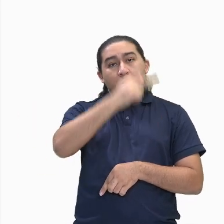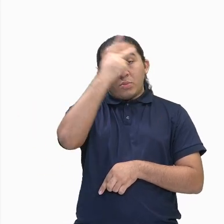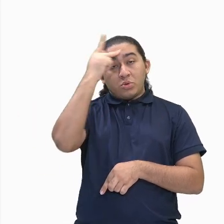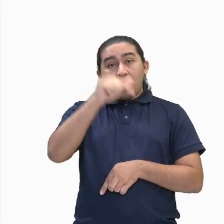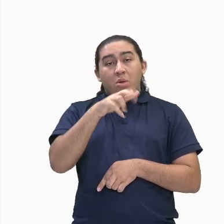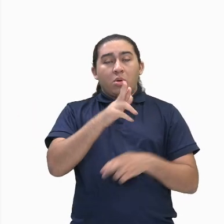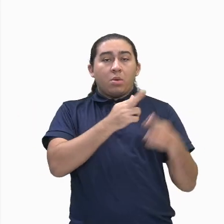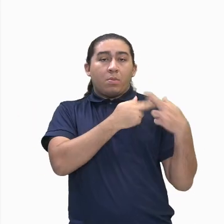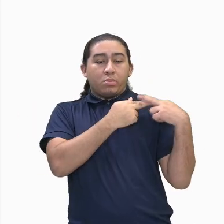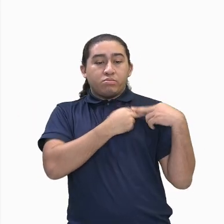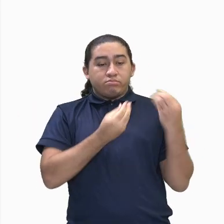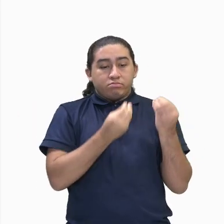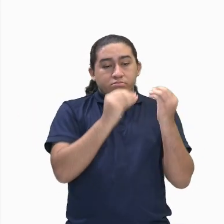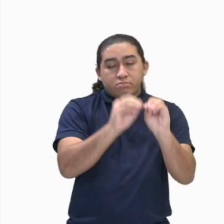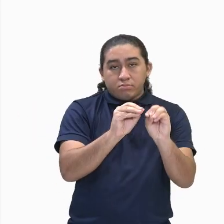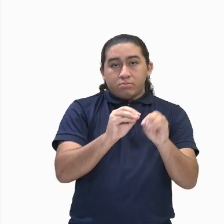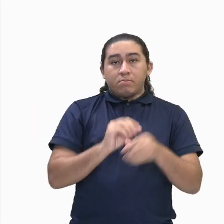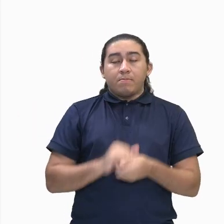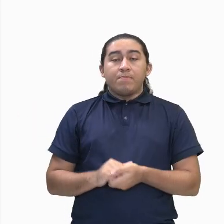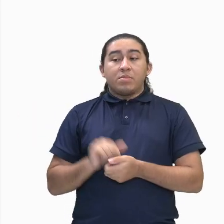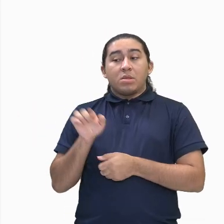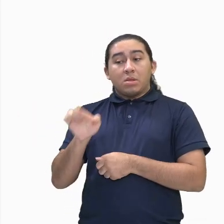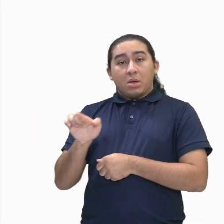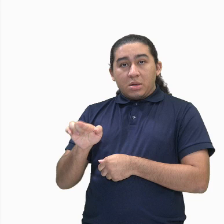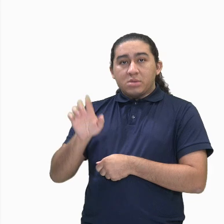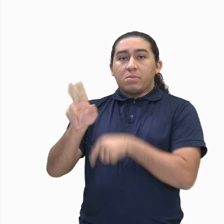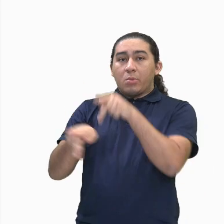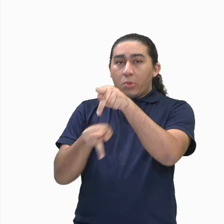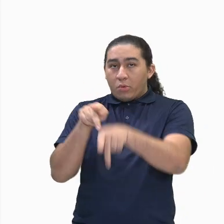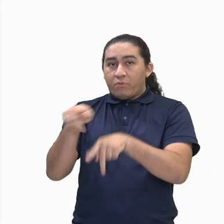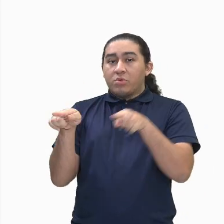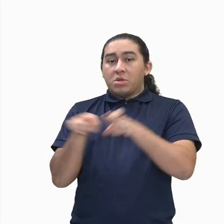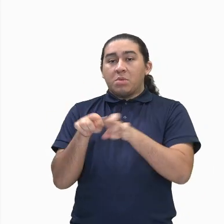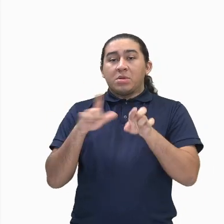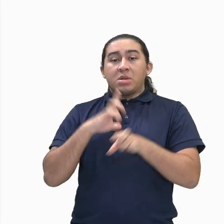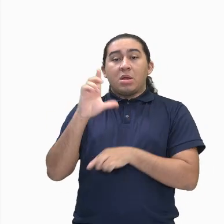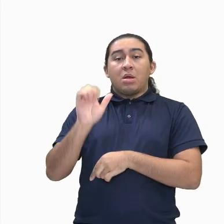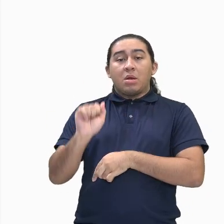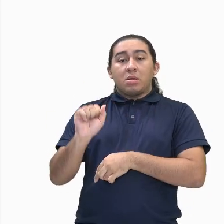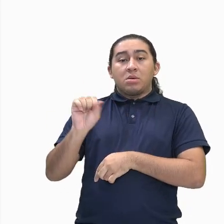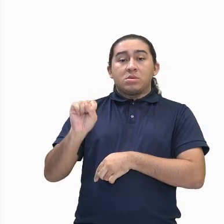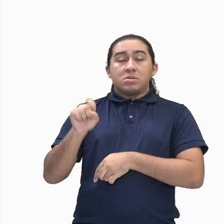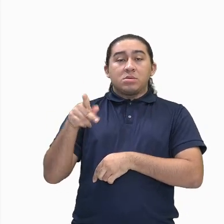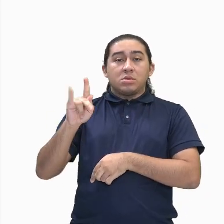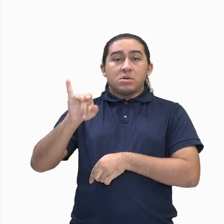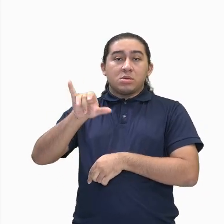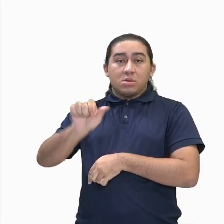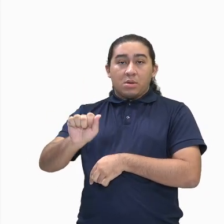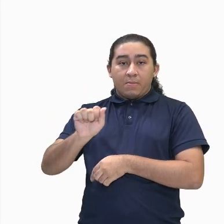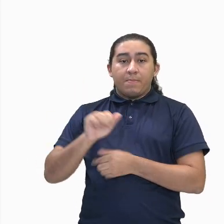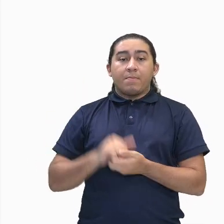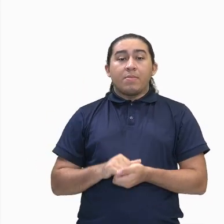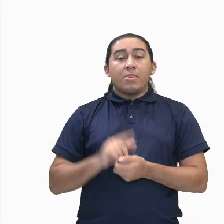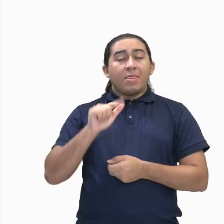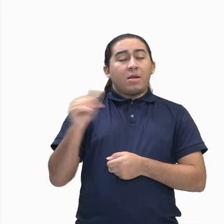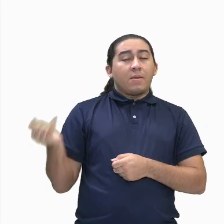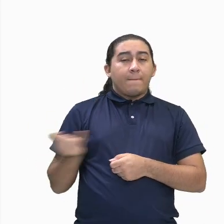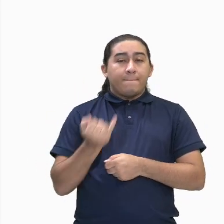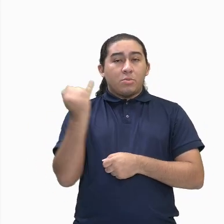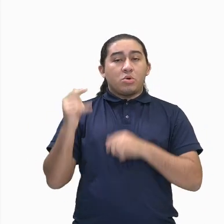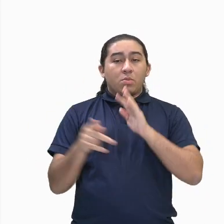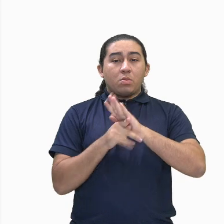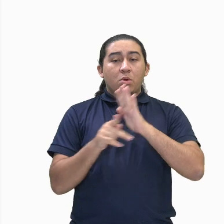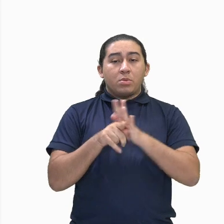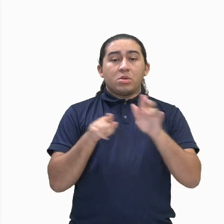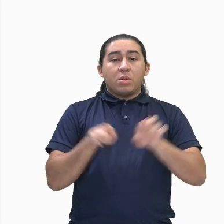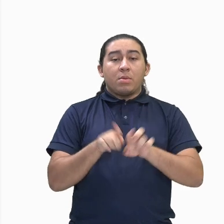título. Aqui no Império Songhai a gente vai ter o título do Askia, né? E um dos mais importantes então vai ser